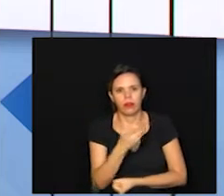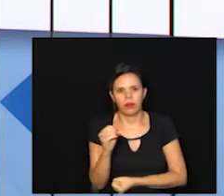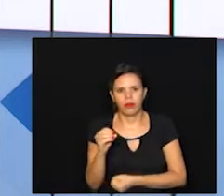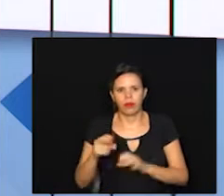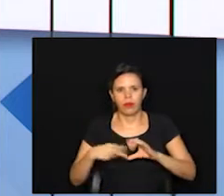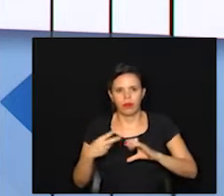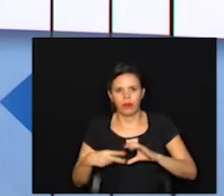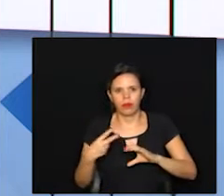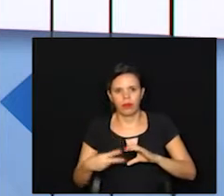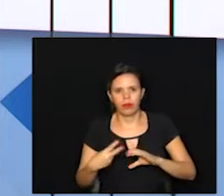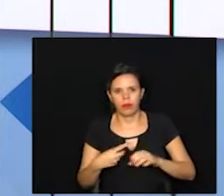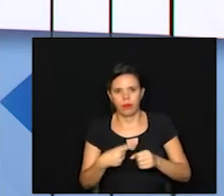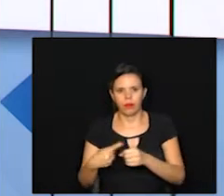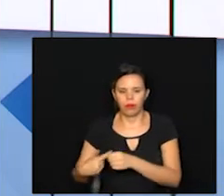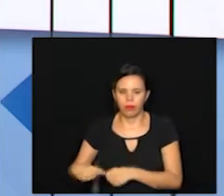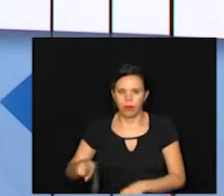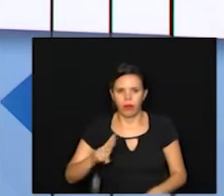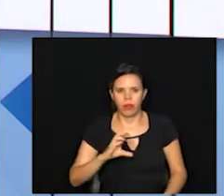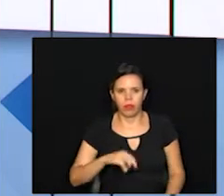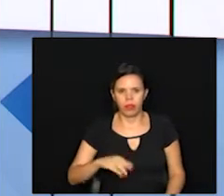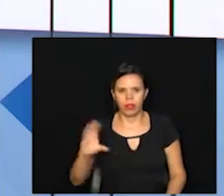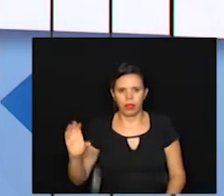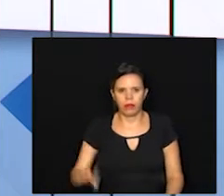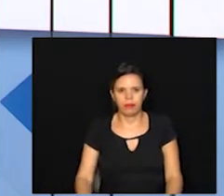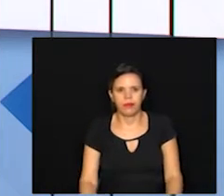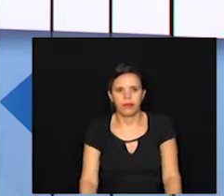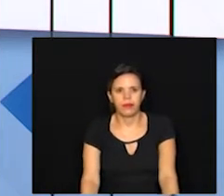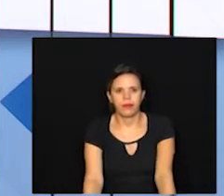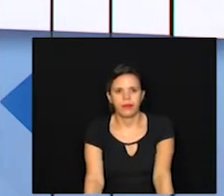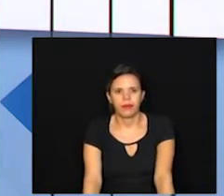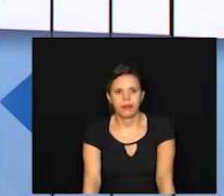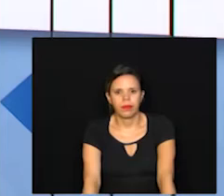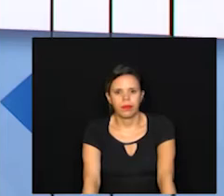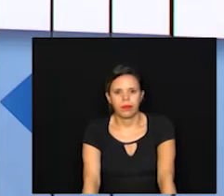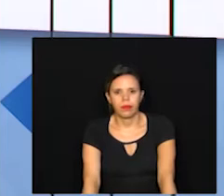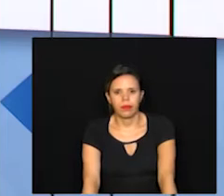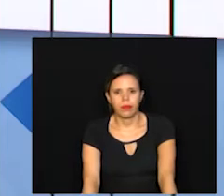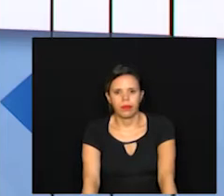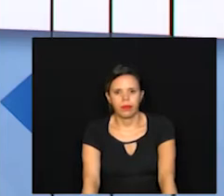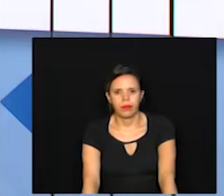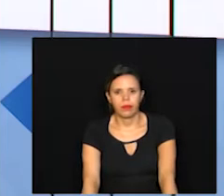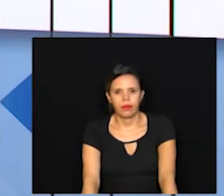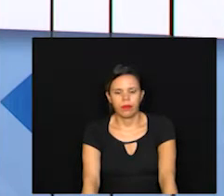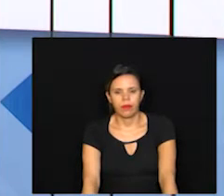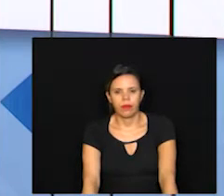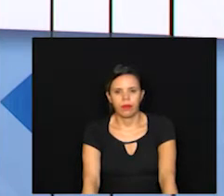câmaras municipais da região metropolitana de Campinas. Acompanhe.